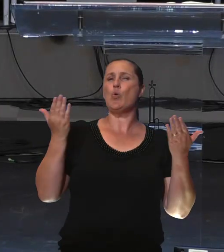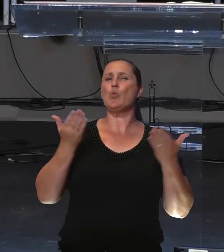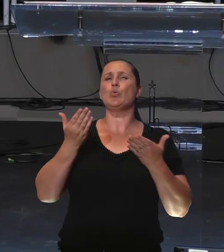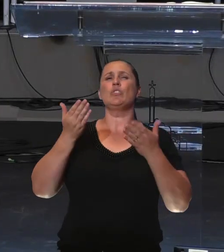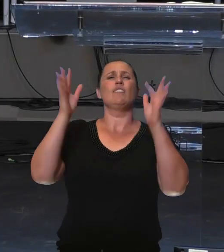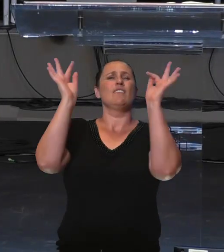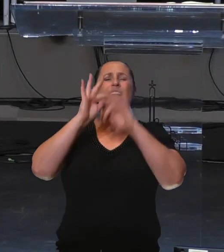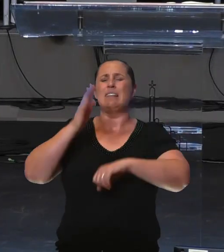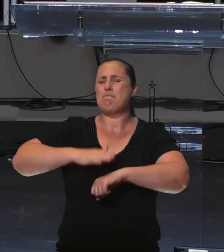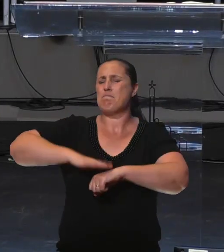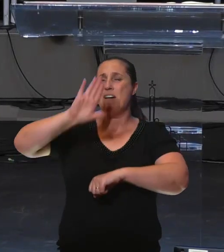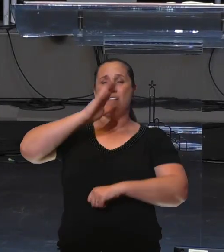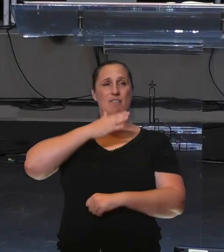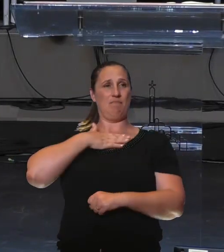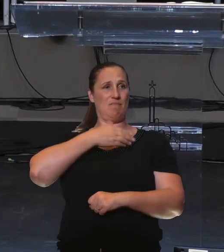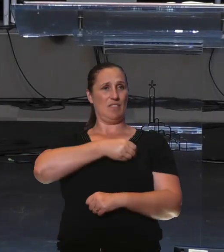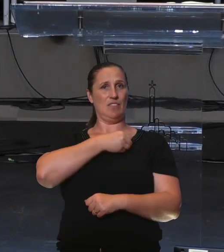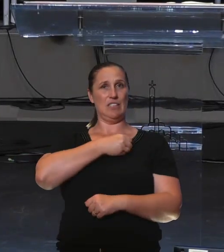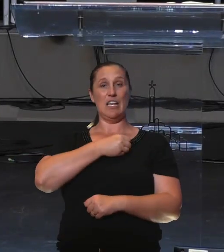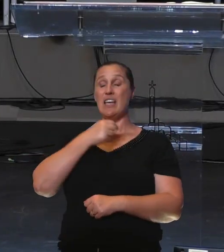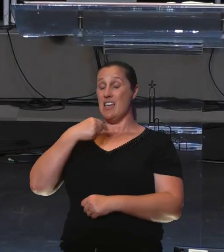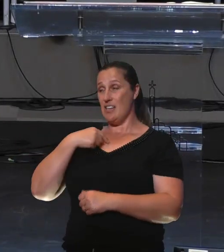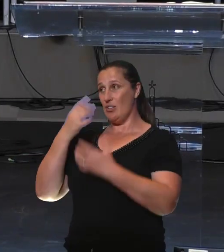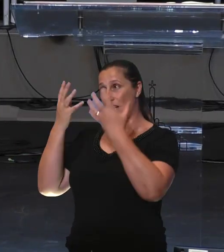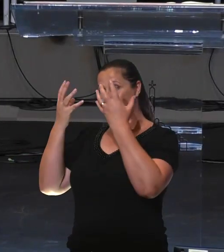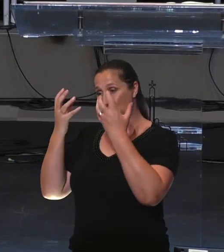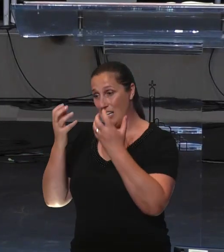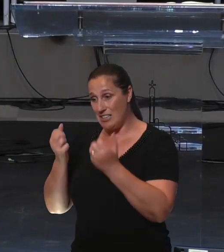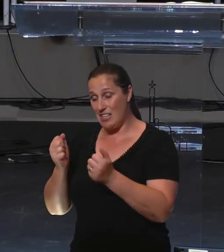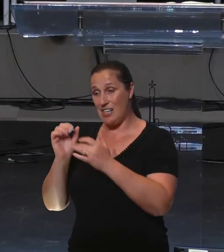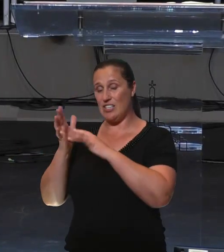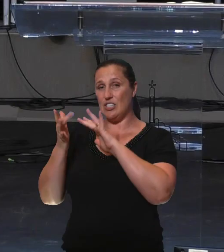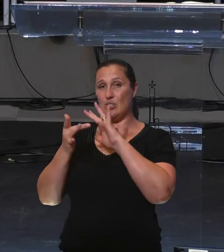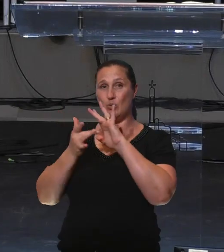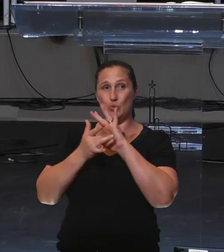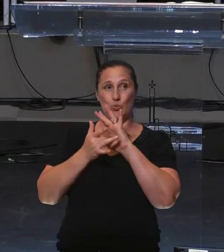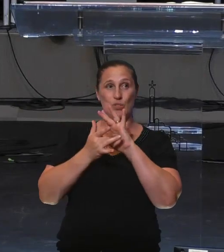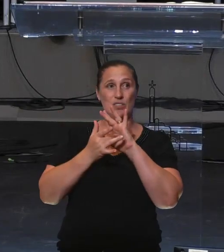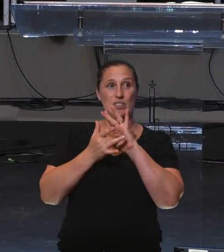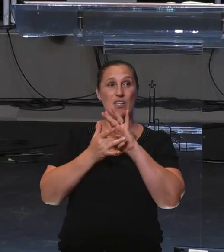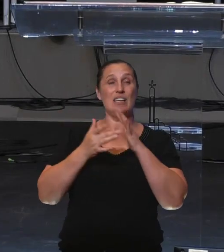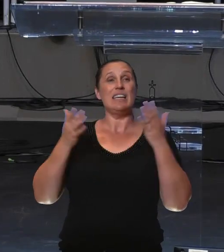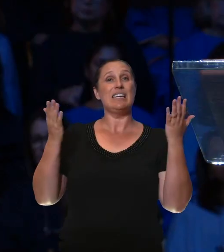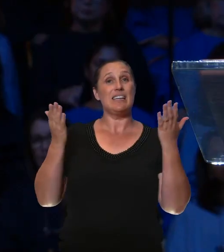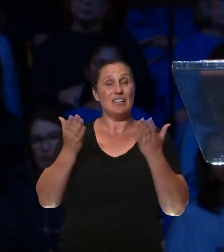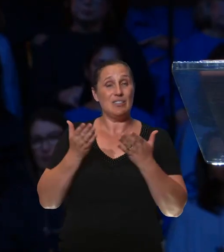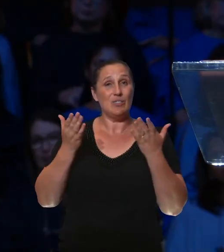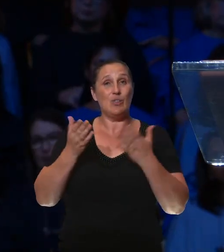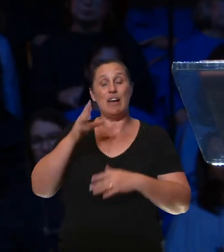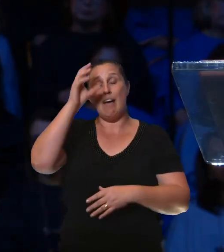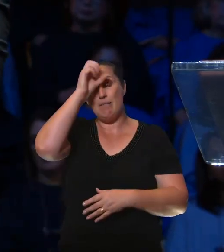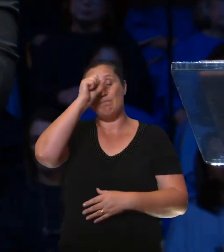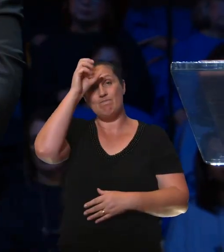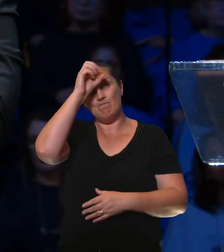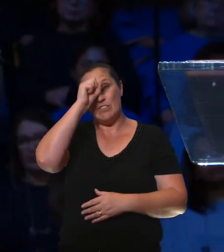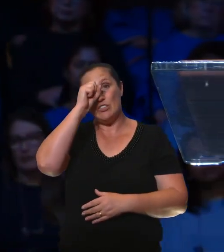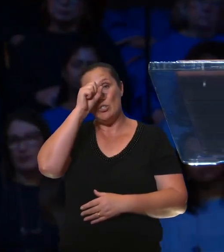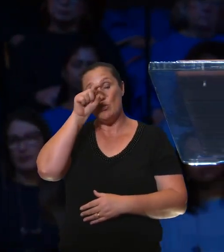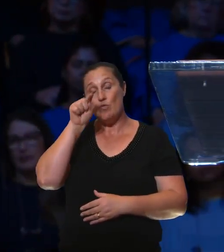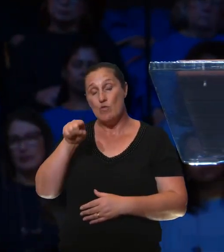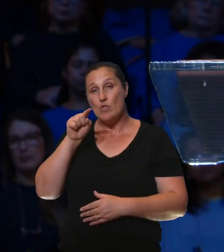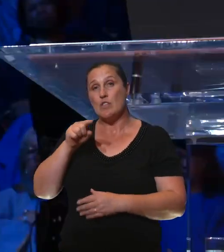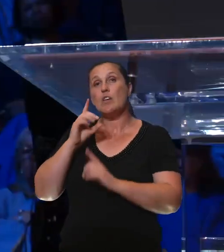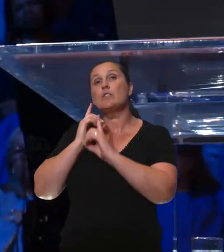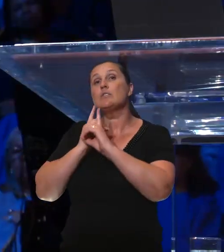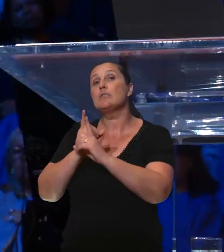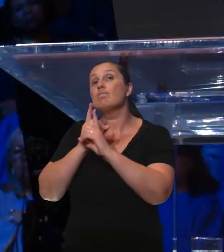vida. Eu me converti do hinduísmo para o cristianismo. Eu aprendi com o Senhor no nosso discipulado